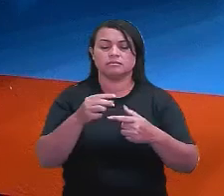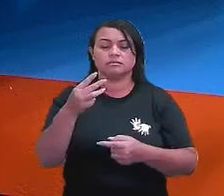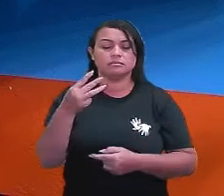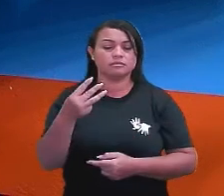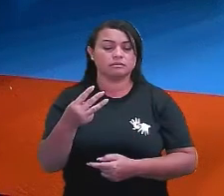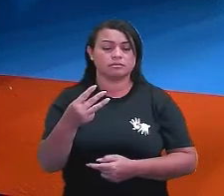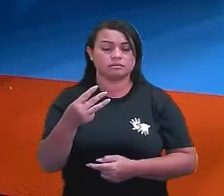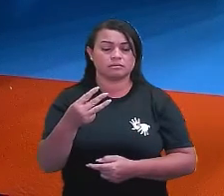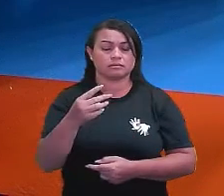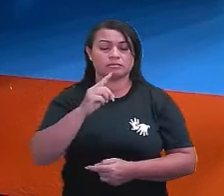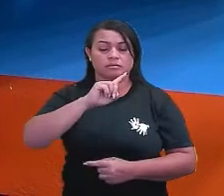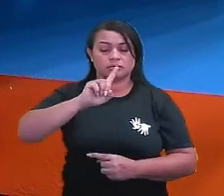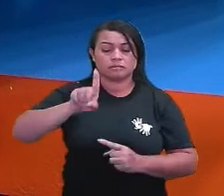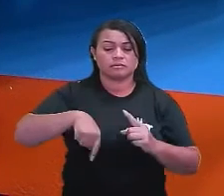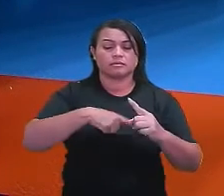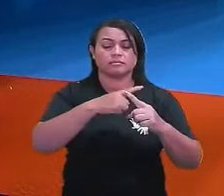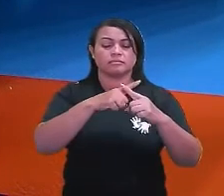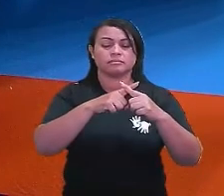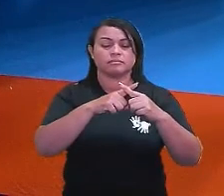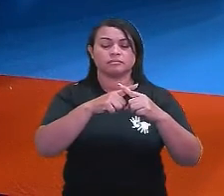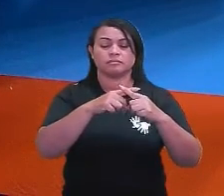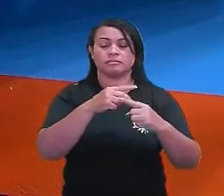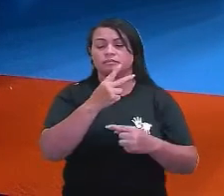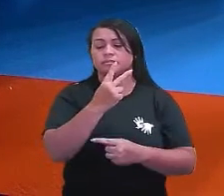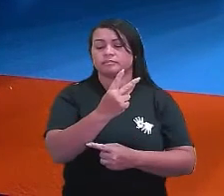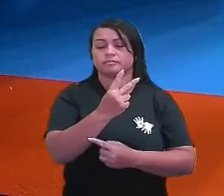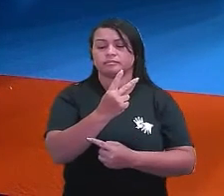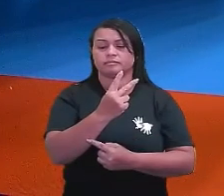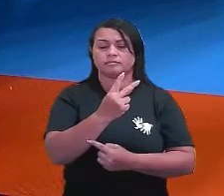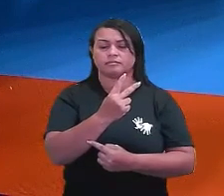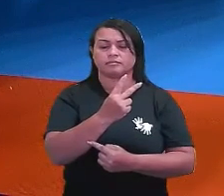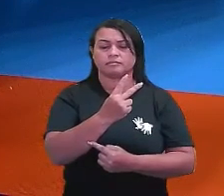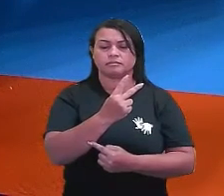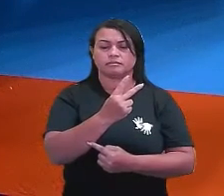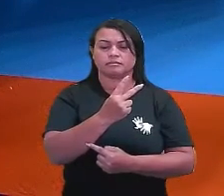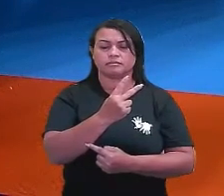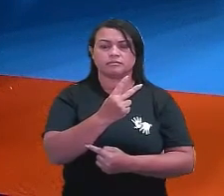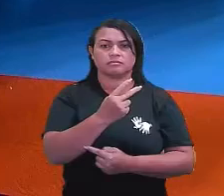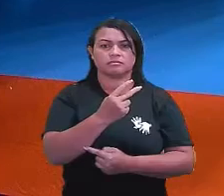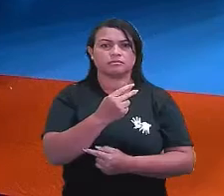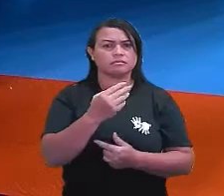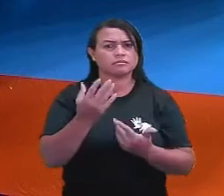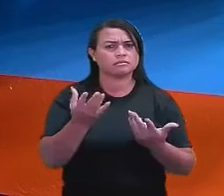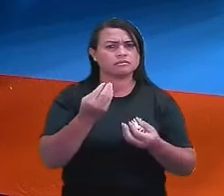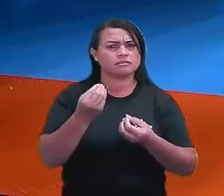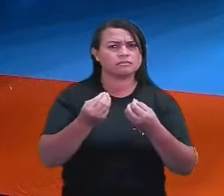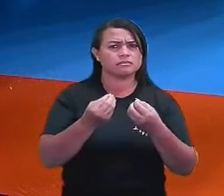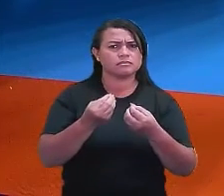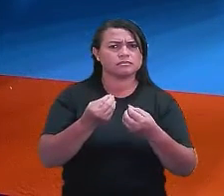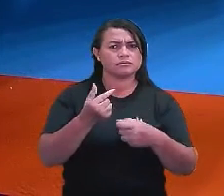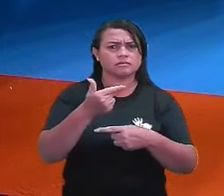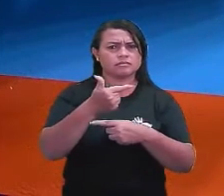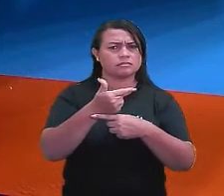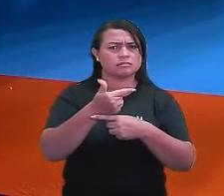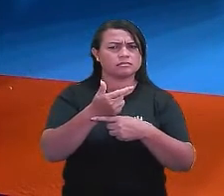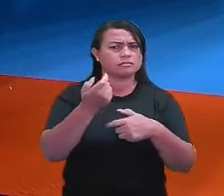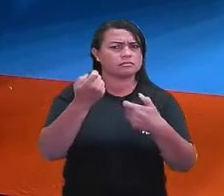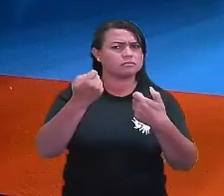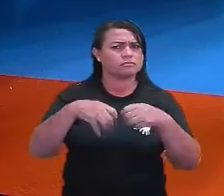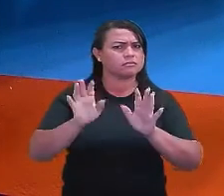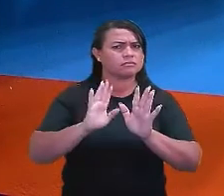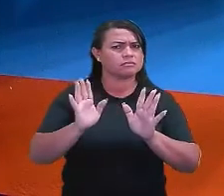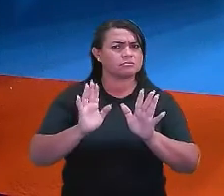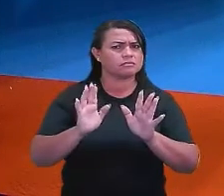vou multiplicar por 2. Ah, professora, mas no de cima você não